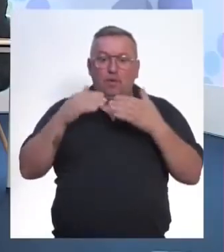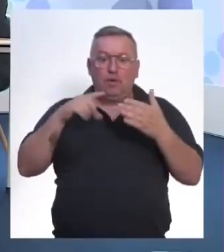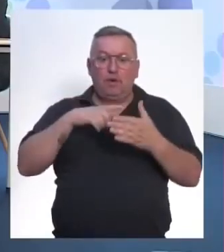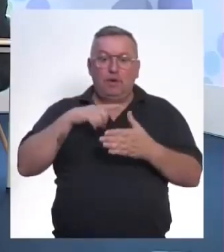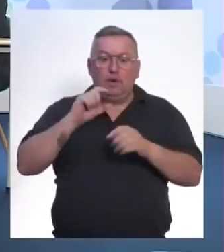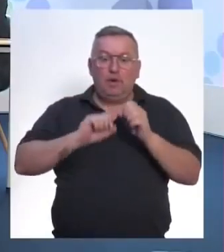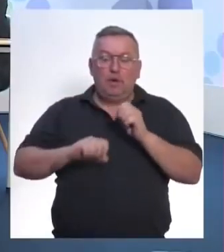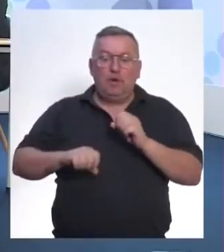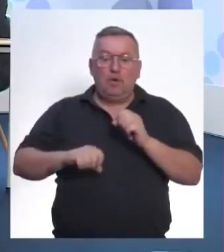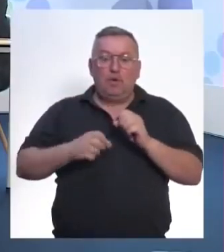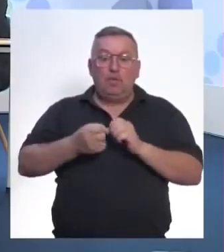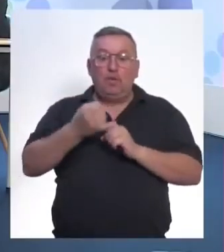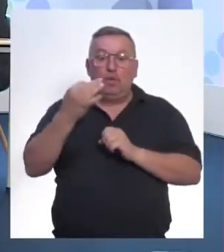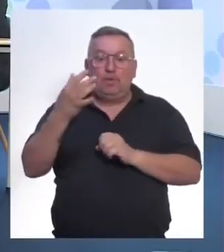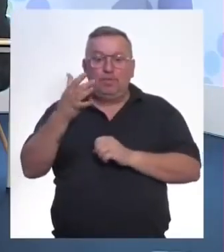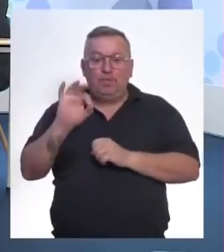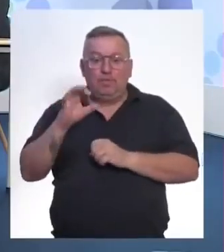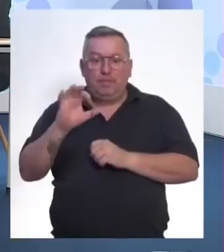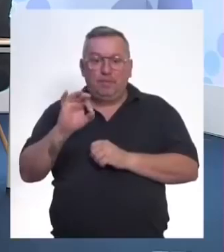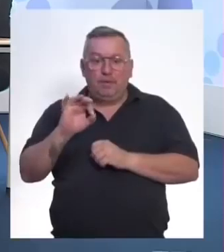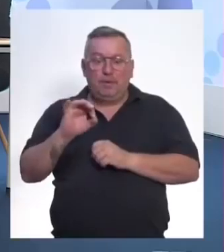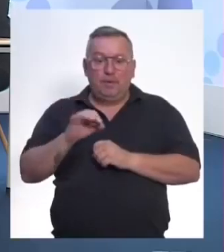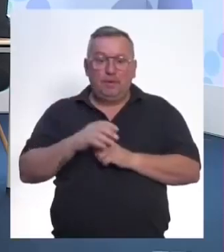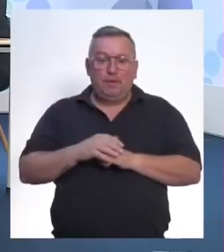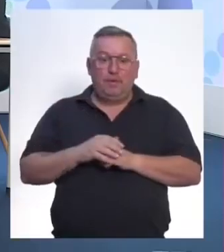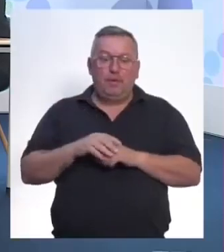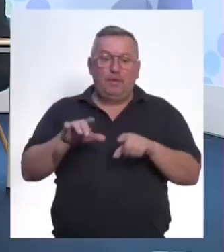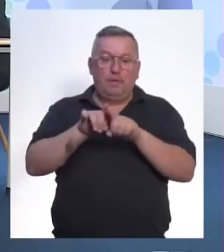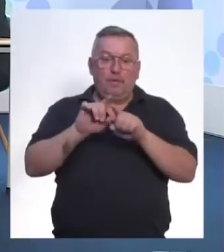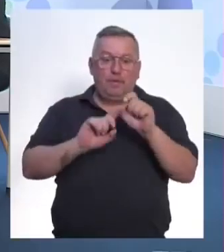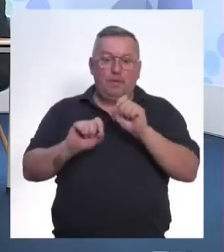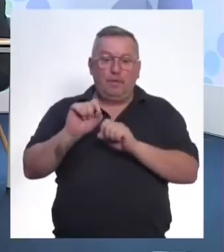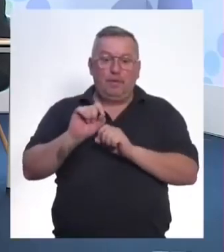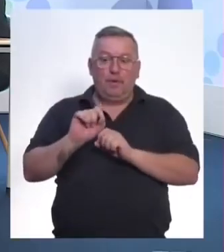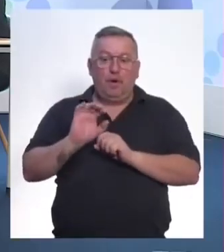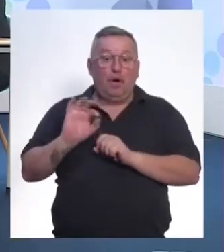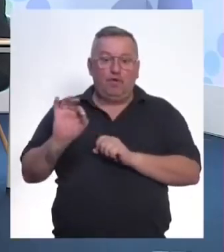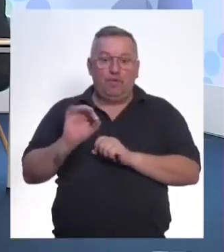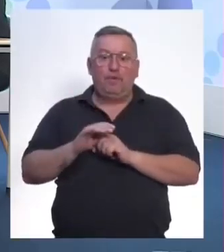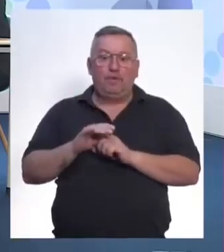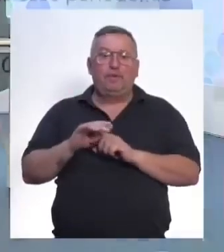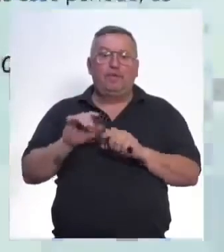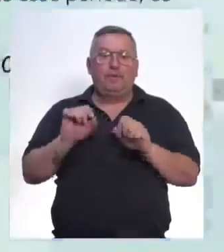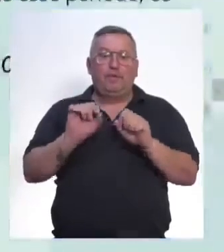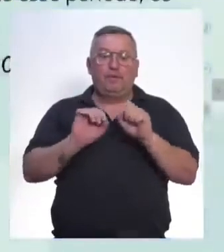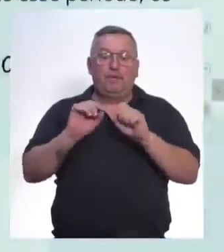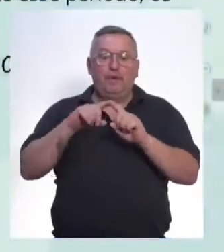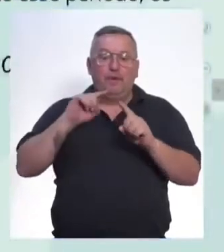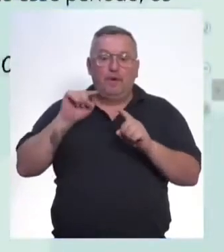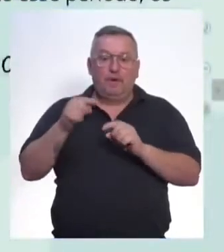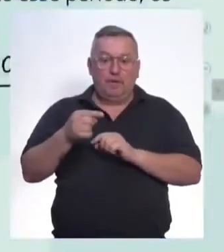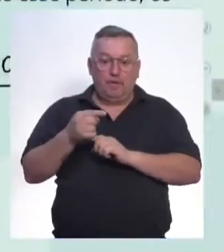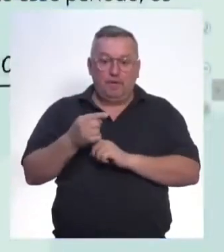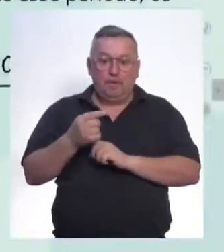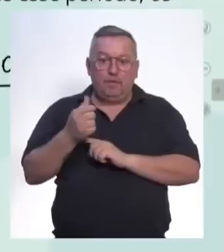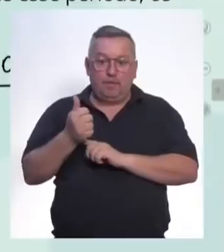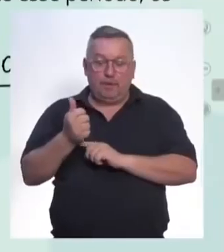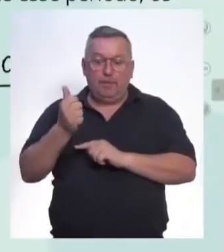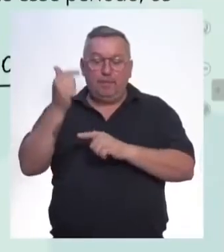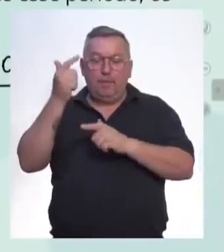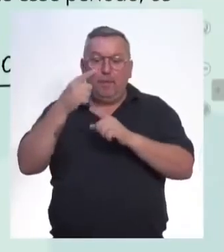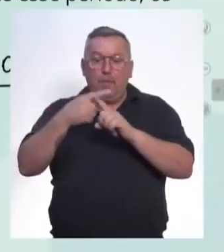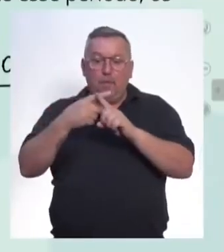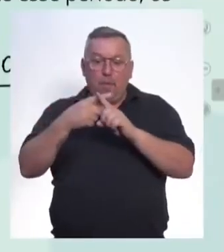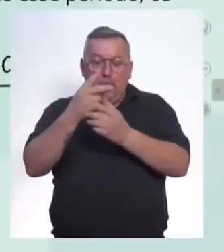Esses múltiplos de 10, tudo bem? Então, ó, aqui, ó, vou jogar esse 1.000, tudo bem? Multiplico